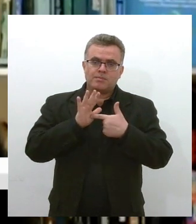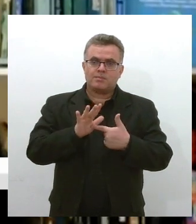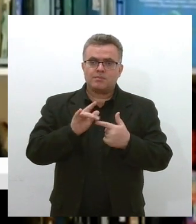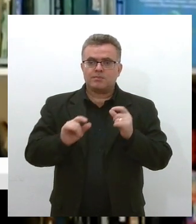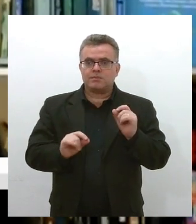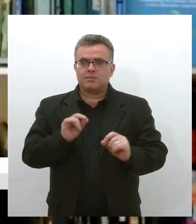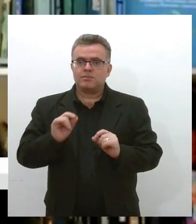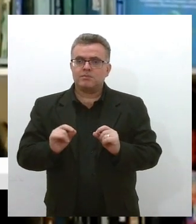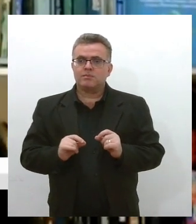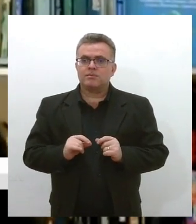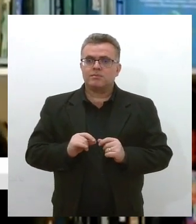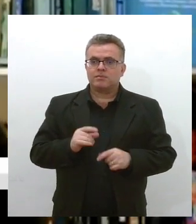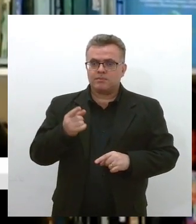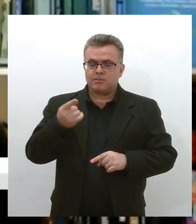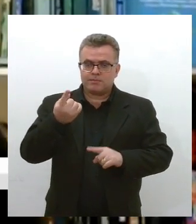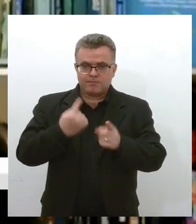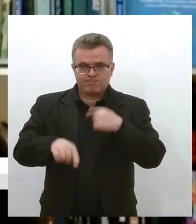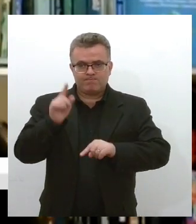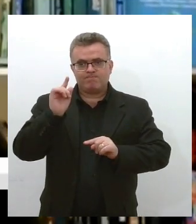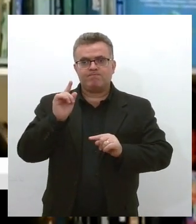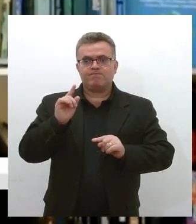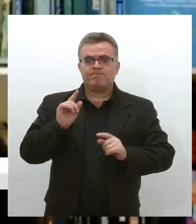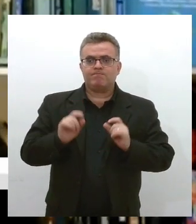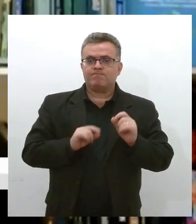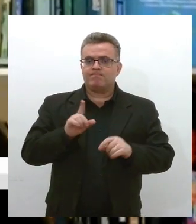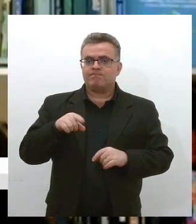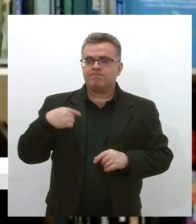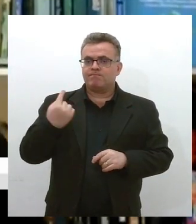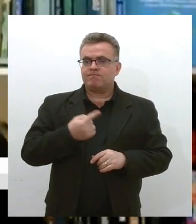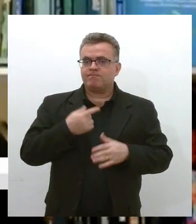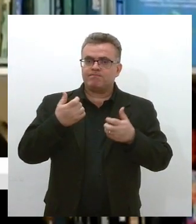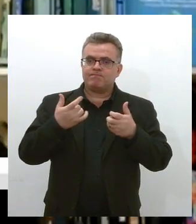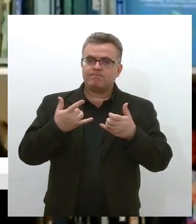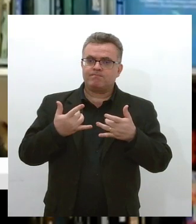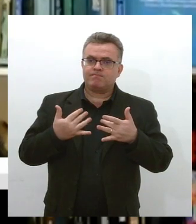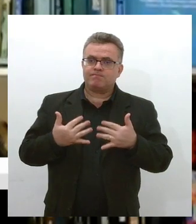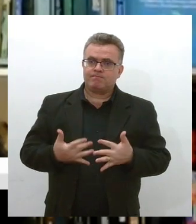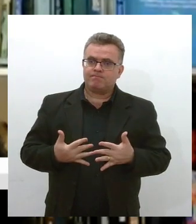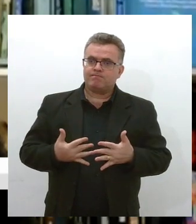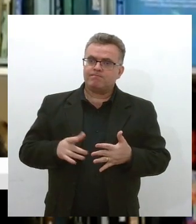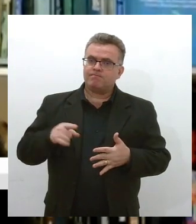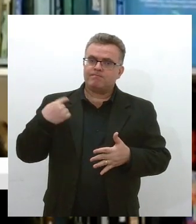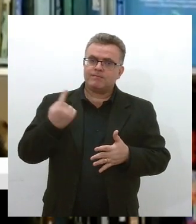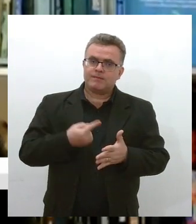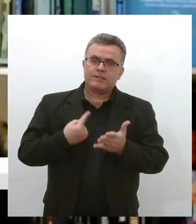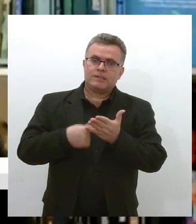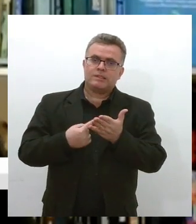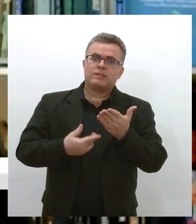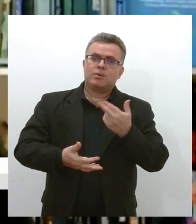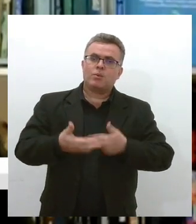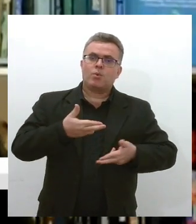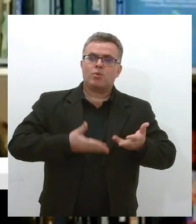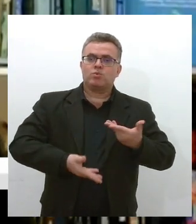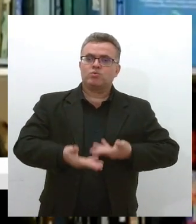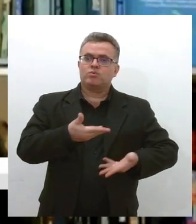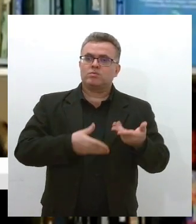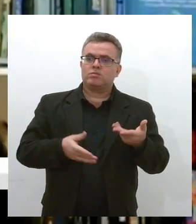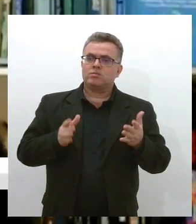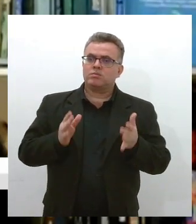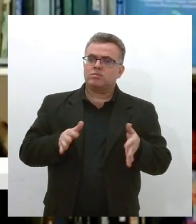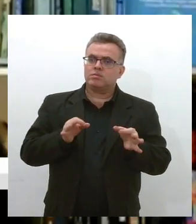palavra superar, né? Porque quando a gente fala dos vínculos que a gente constrói, das relações que a gente constrói durante a